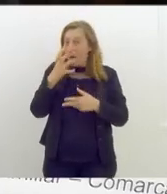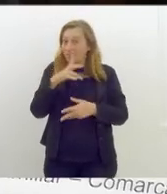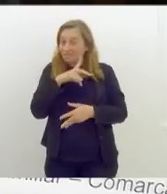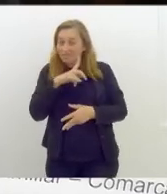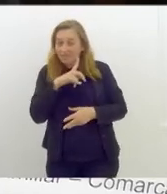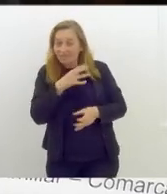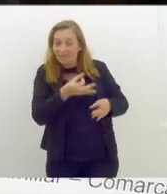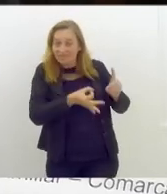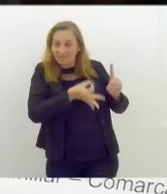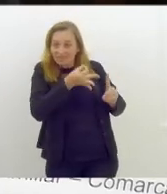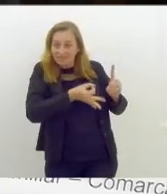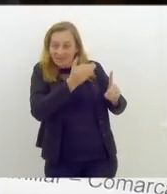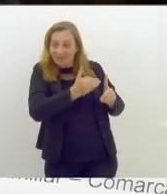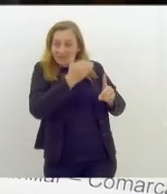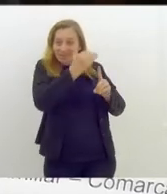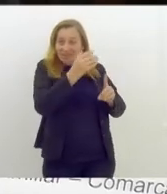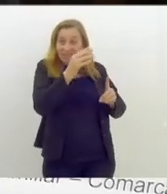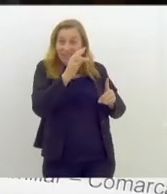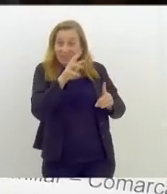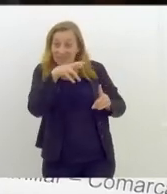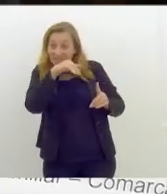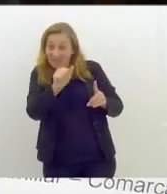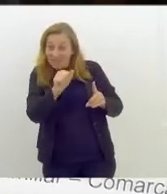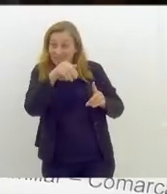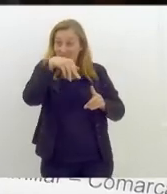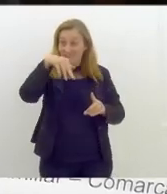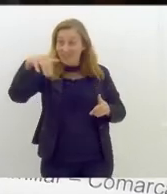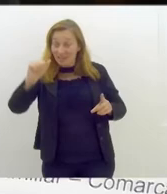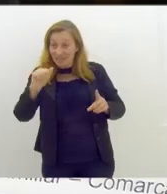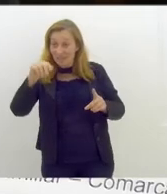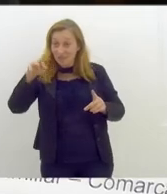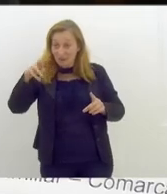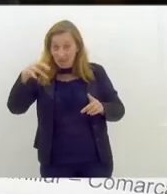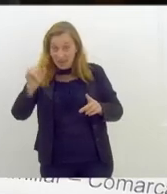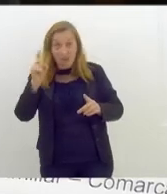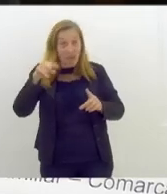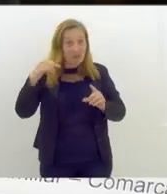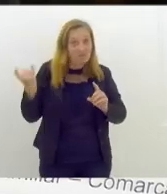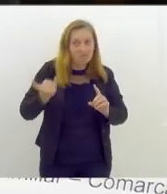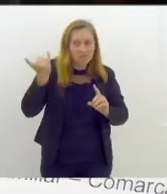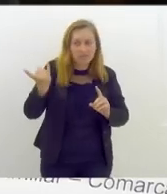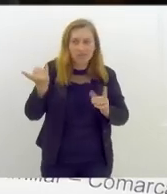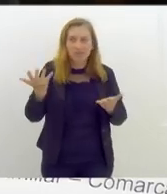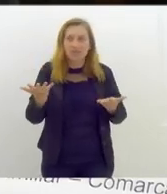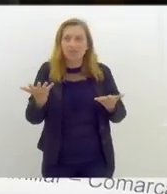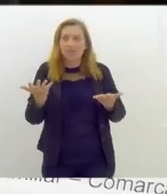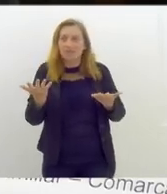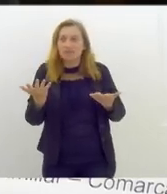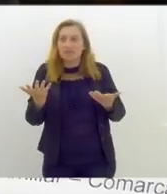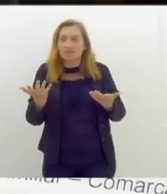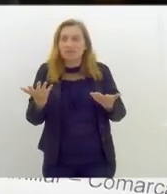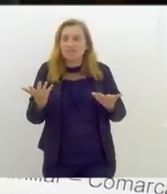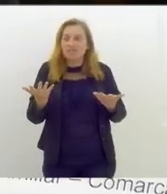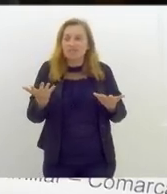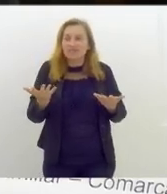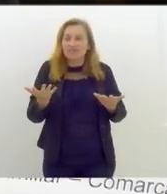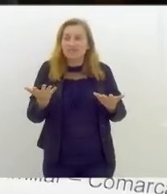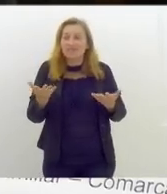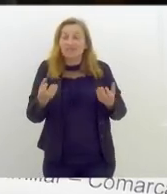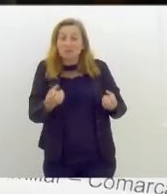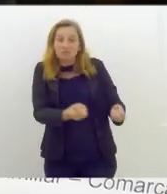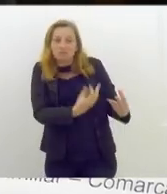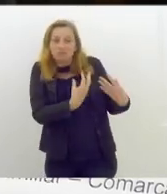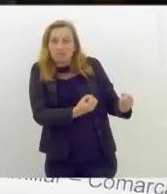desembargadora Cristina Gáulia, desembargadora Ana Maria, tão importante na minha carreira, com seus